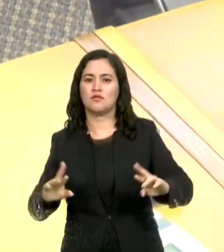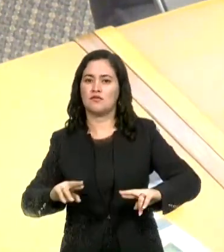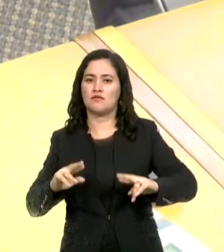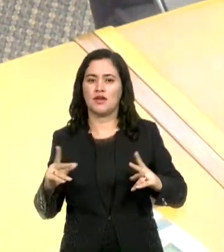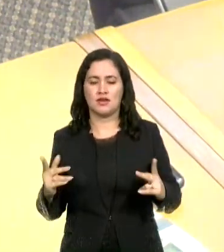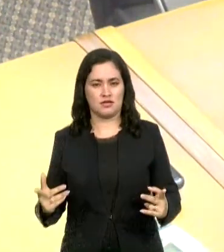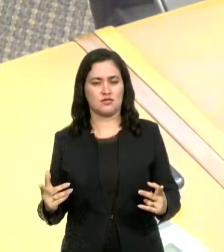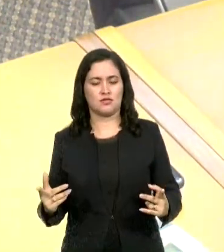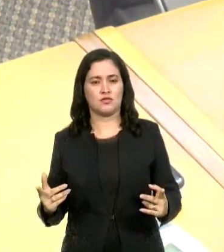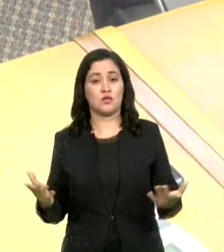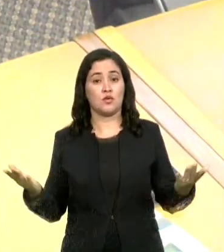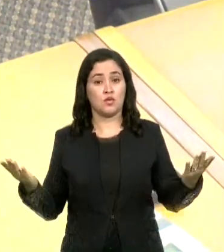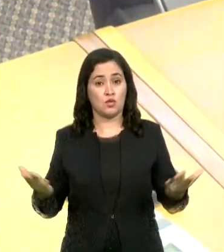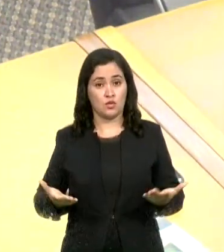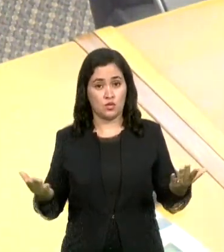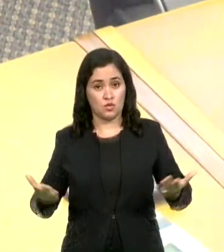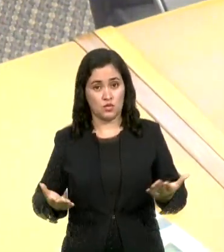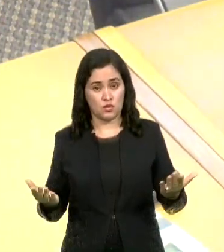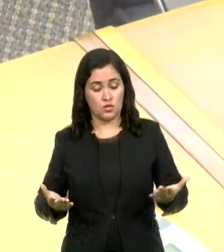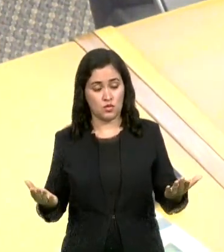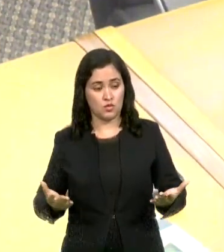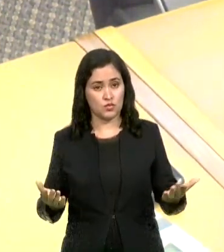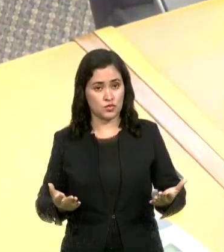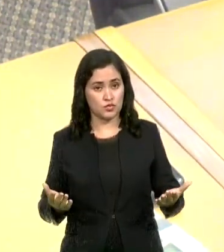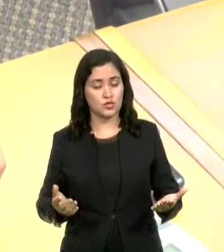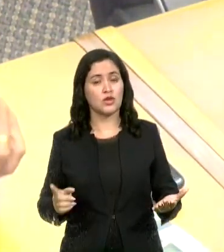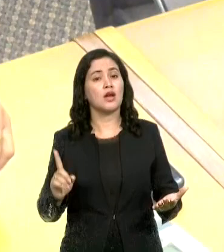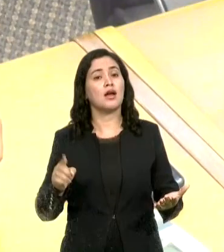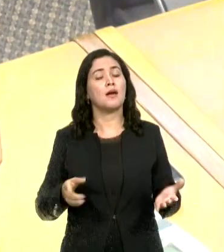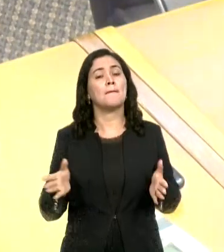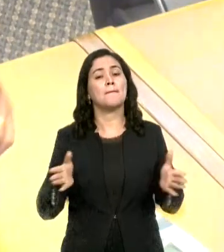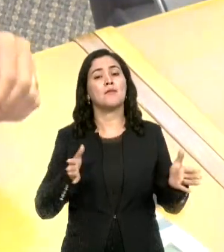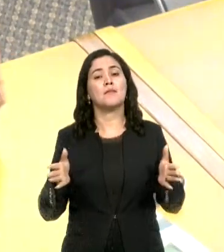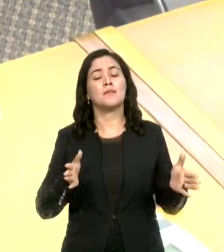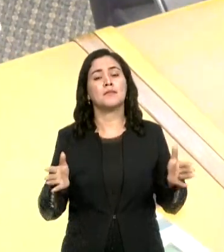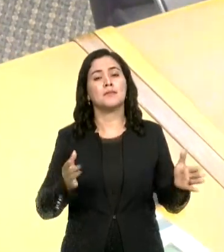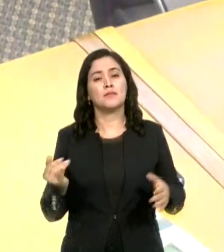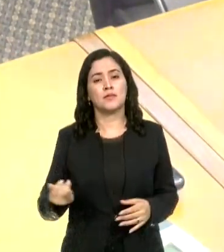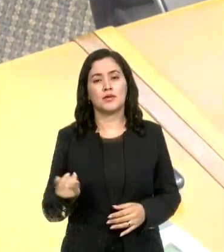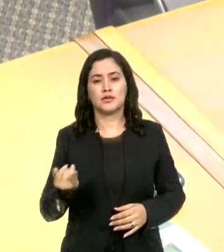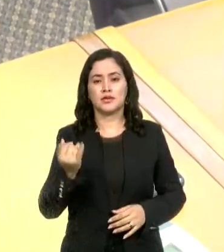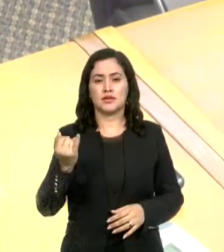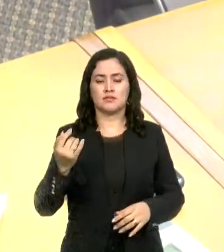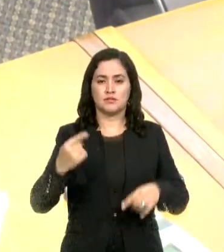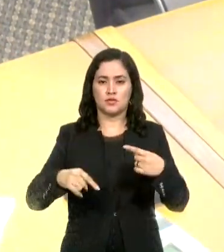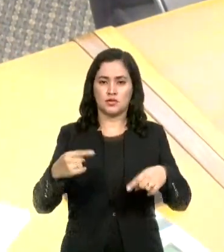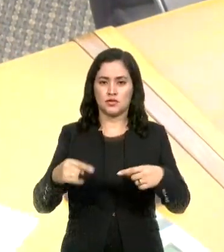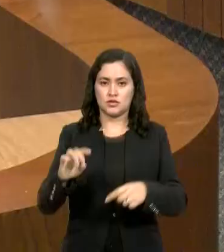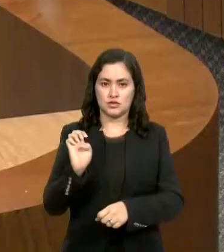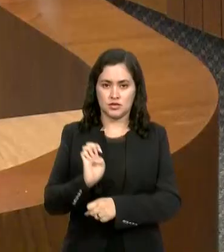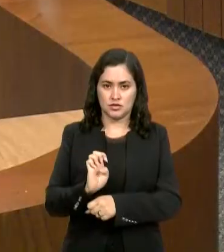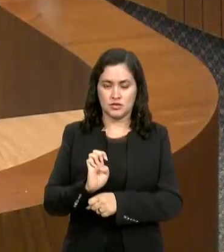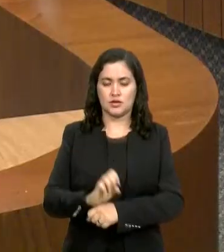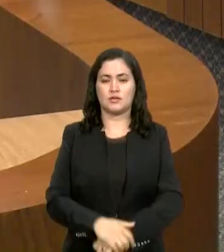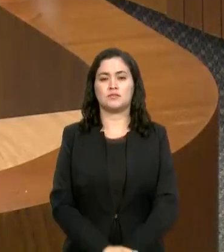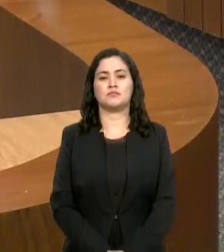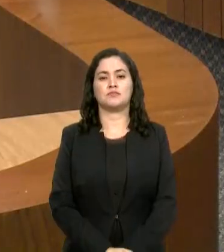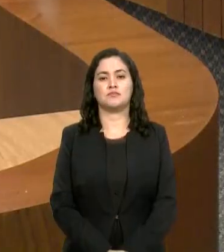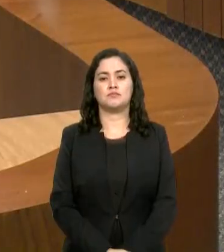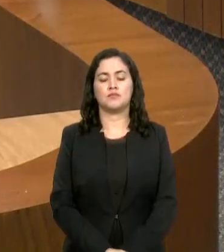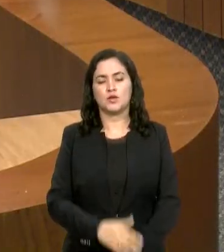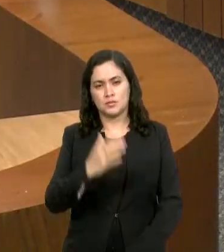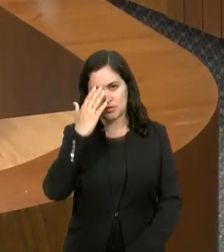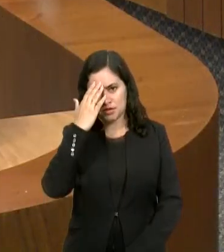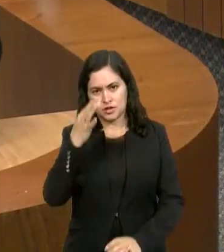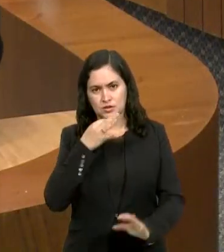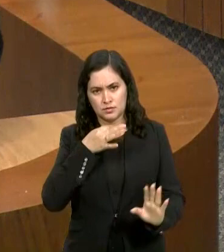outro momento na história política e do nosso Estado. Muito obrigado pela parte. Agradeço, deputado Zé Inácio. Deputado